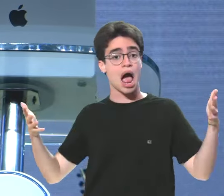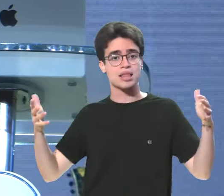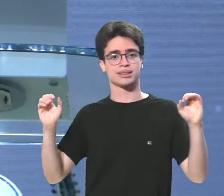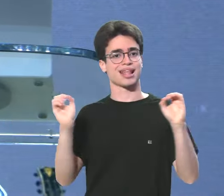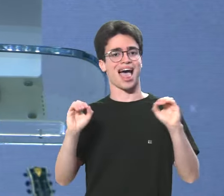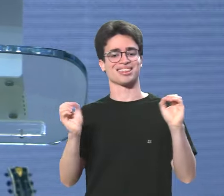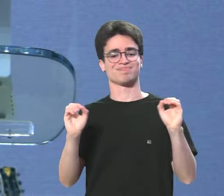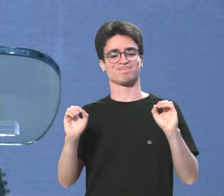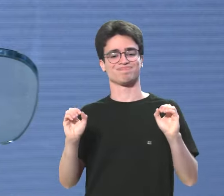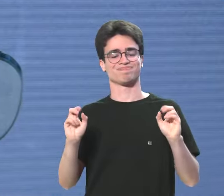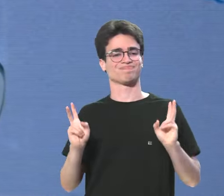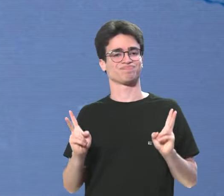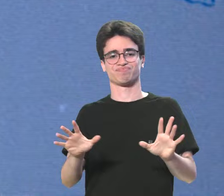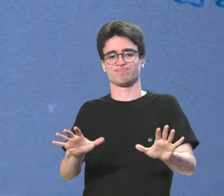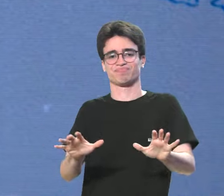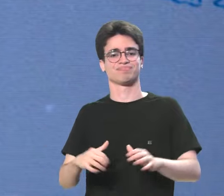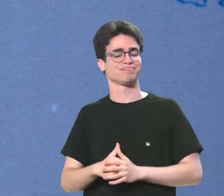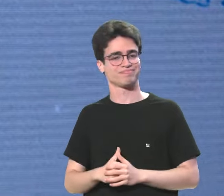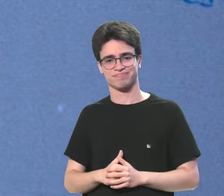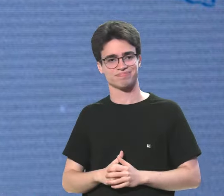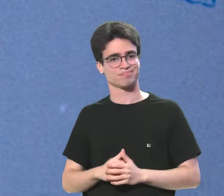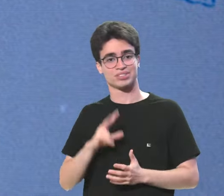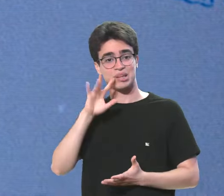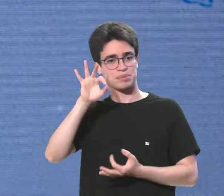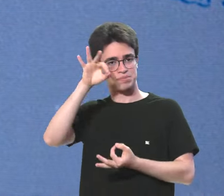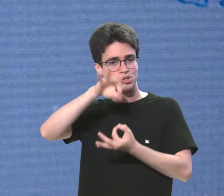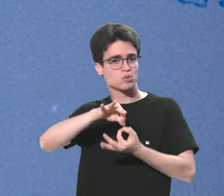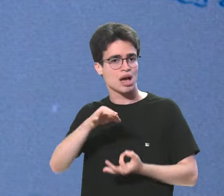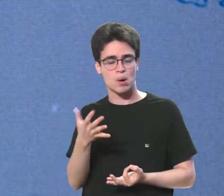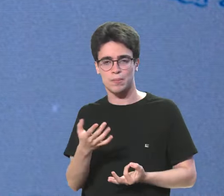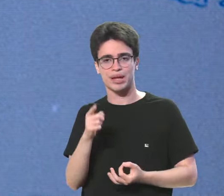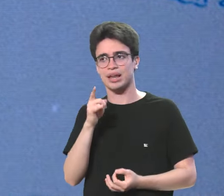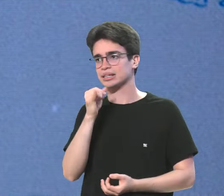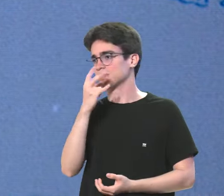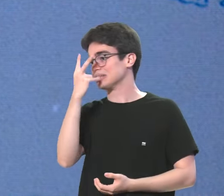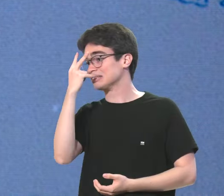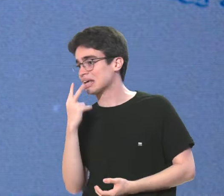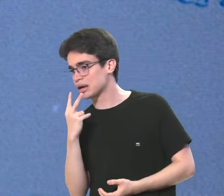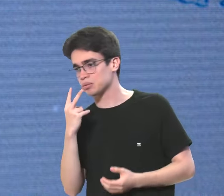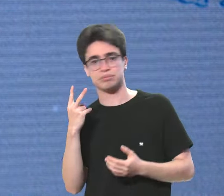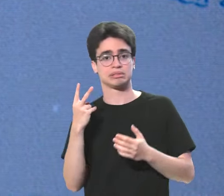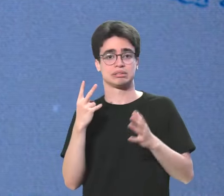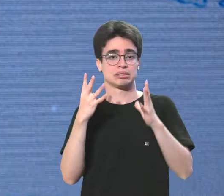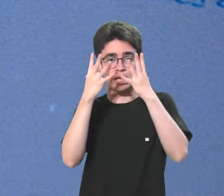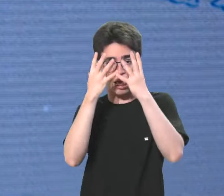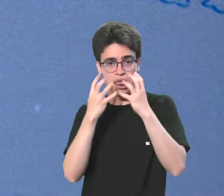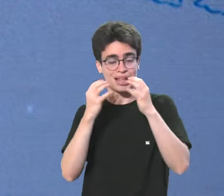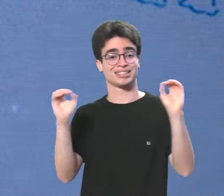aqui no no no âmbito espiritual eles não ficaram cegos que nem Paulo